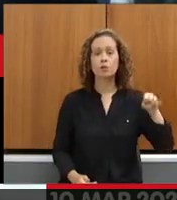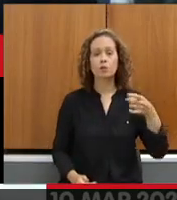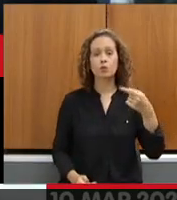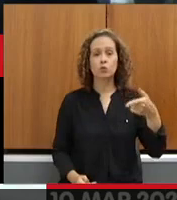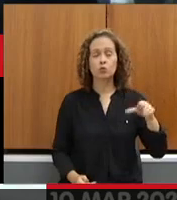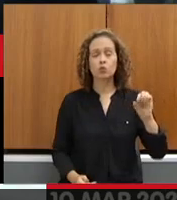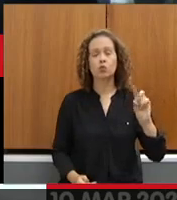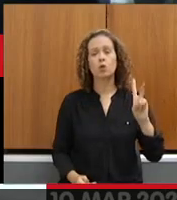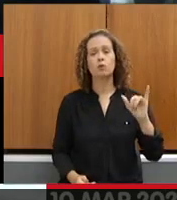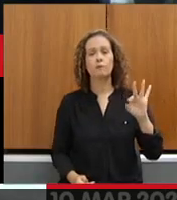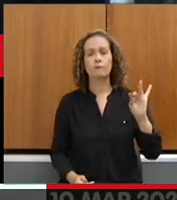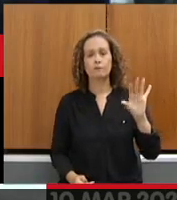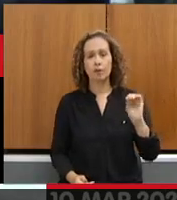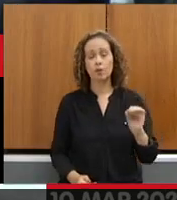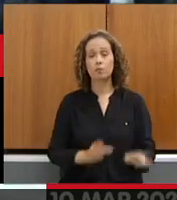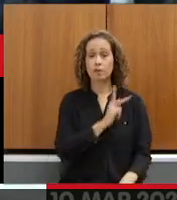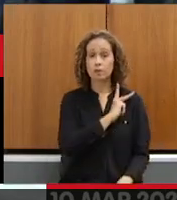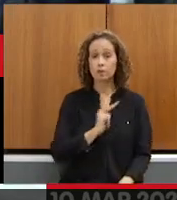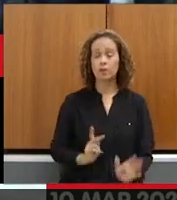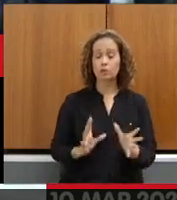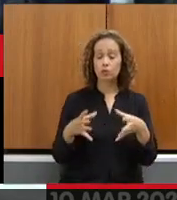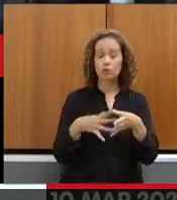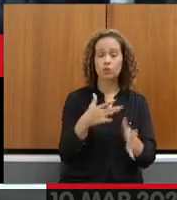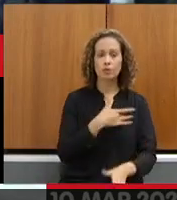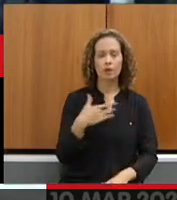presidente da Comissão de saúde